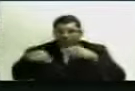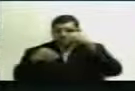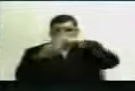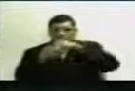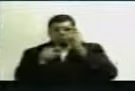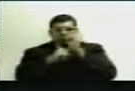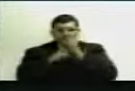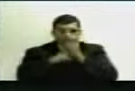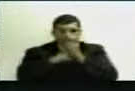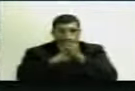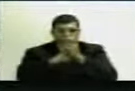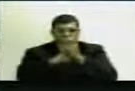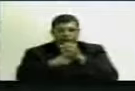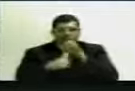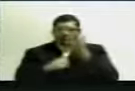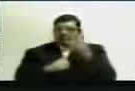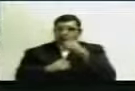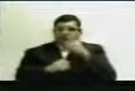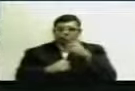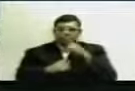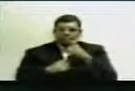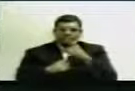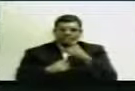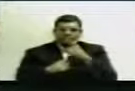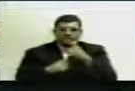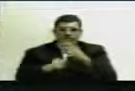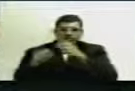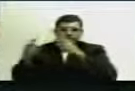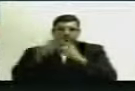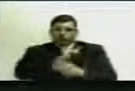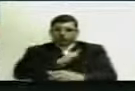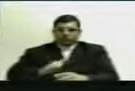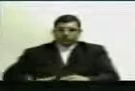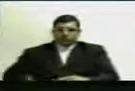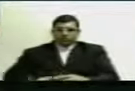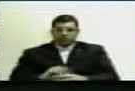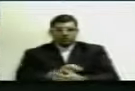da Assembleia Legislativa e não de uma imposição do governador.